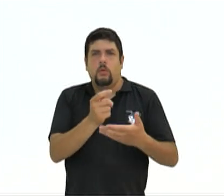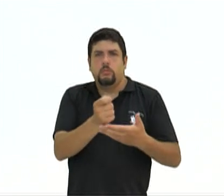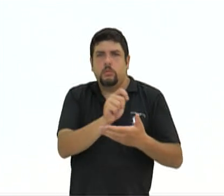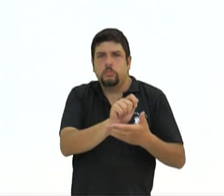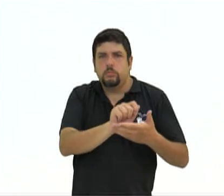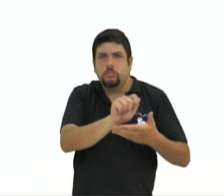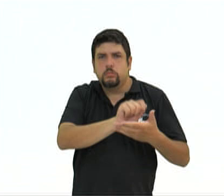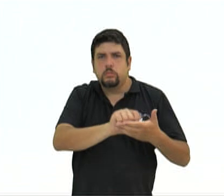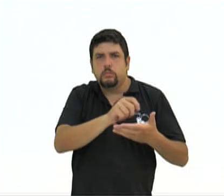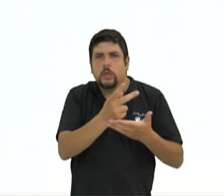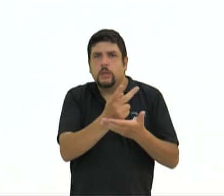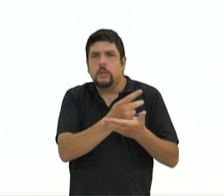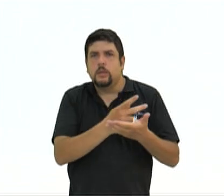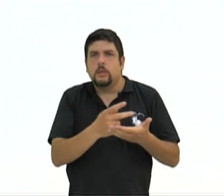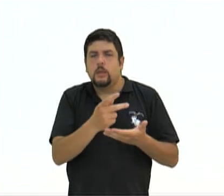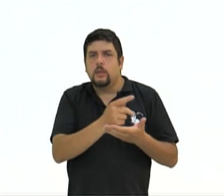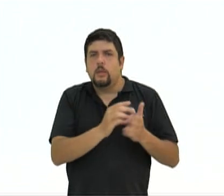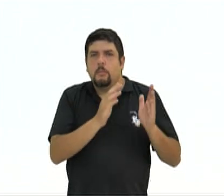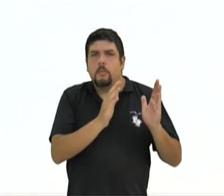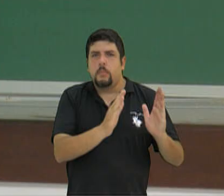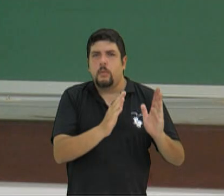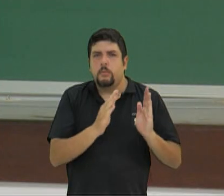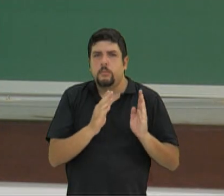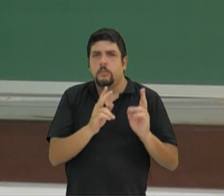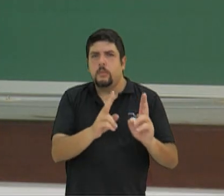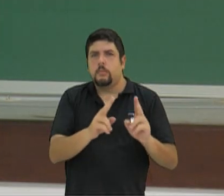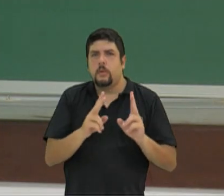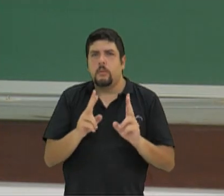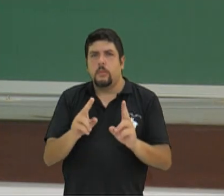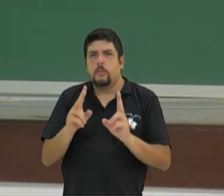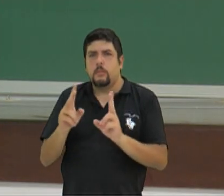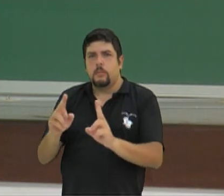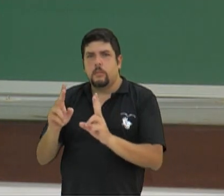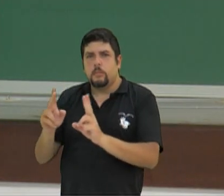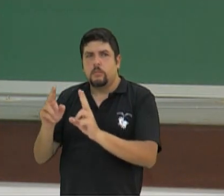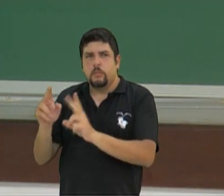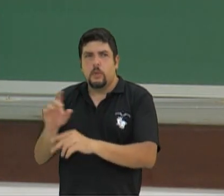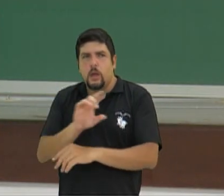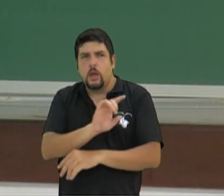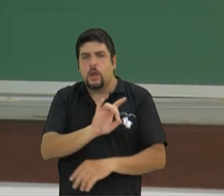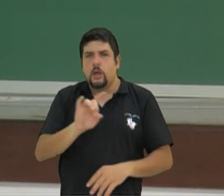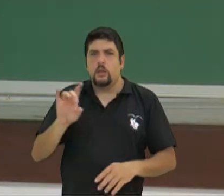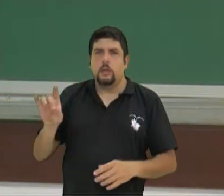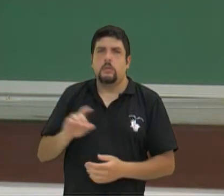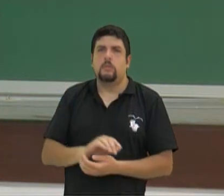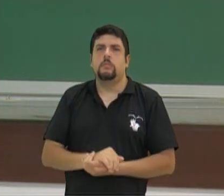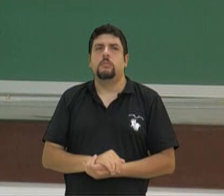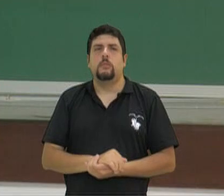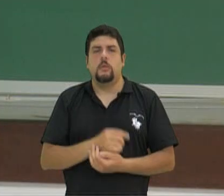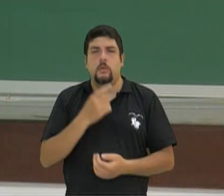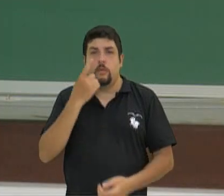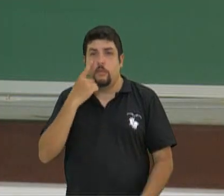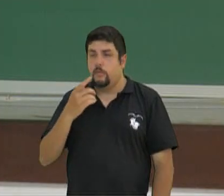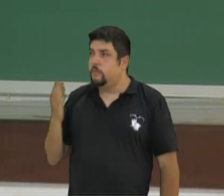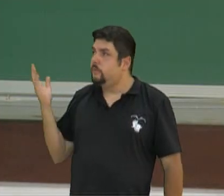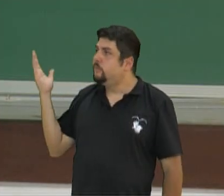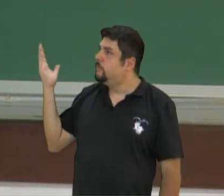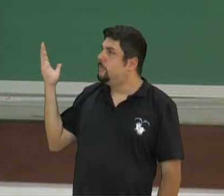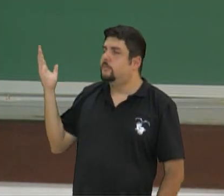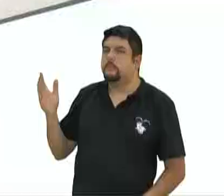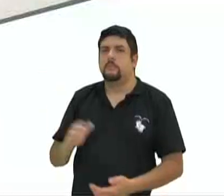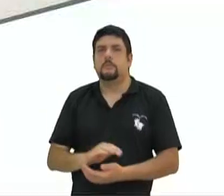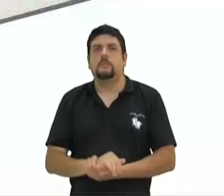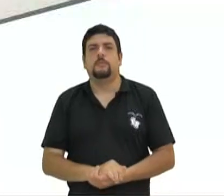quadro a quadro o que vai acontecer. E ele fazia, né, aqui daquela cena da Lua, né, com cogumelos,